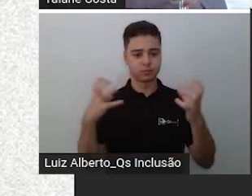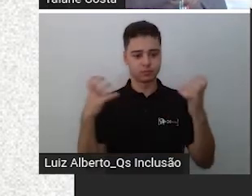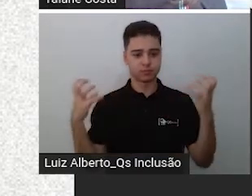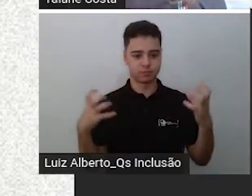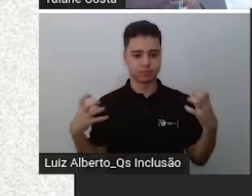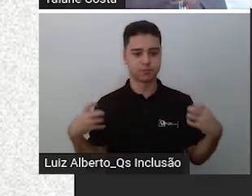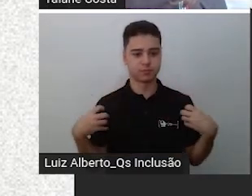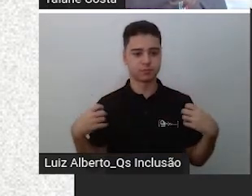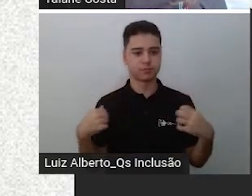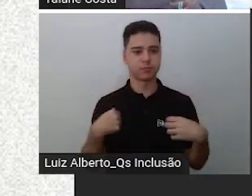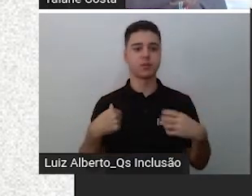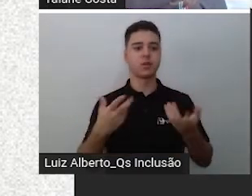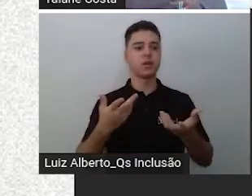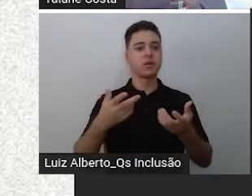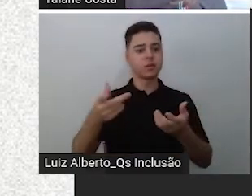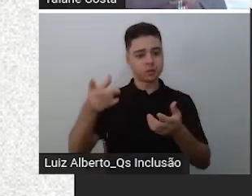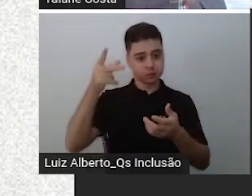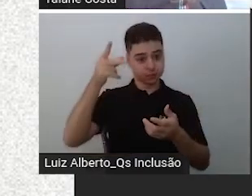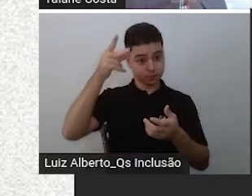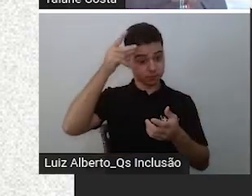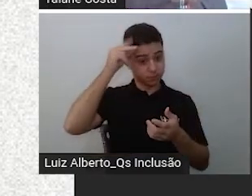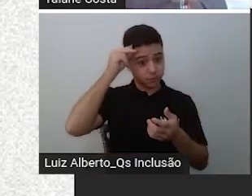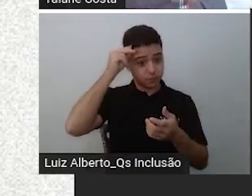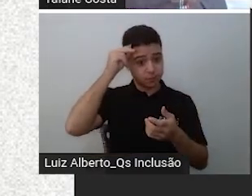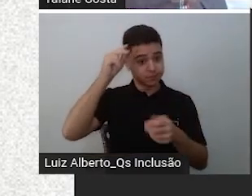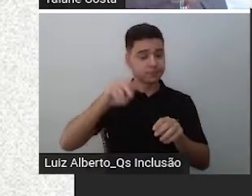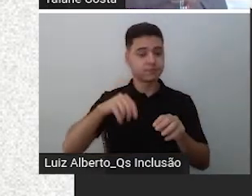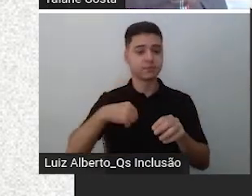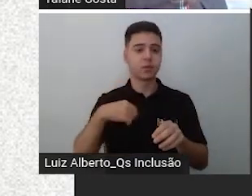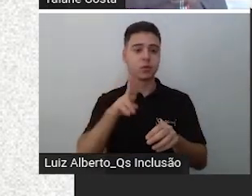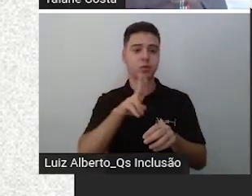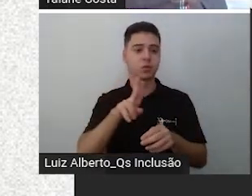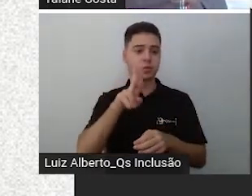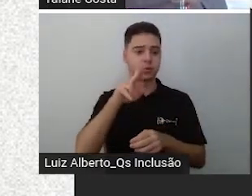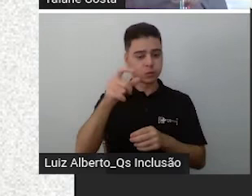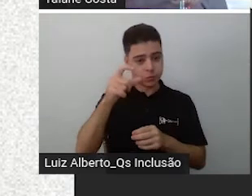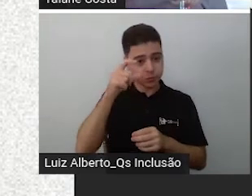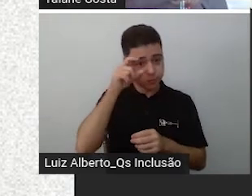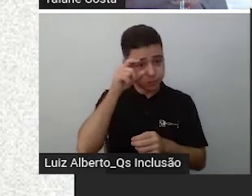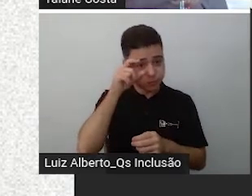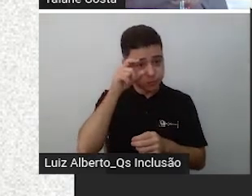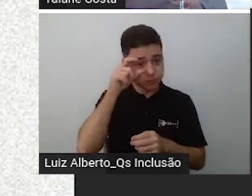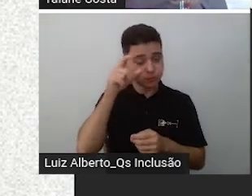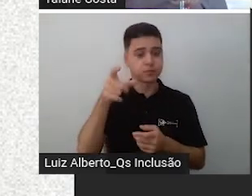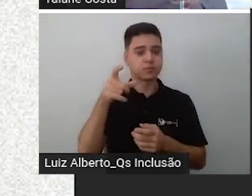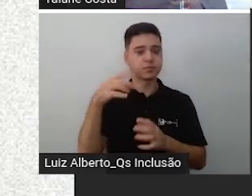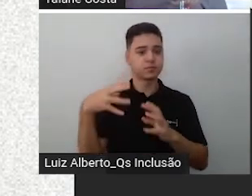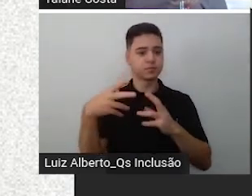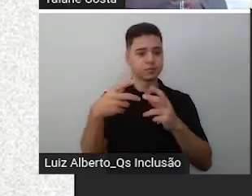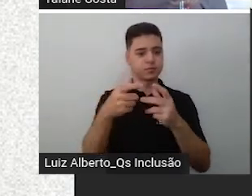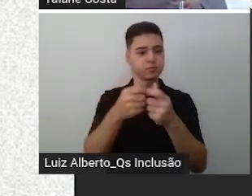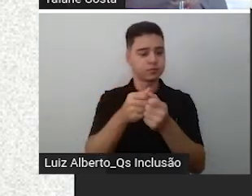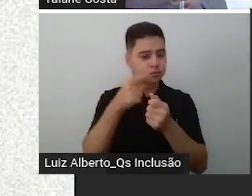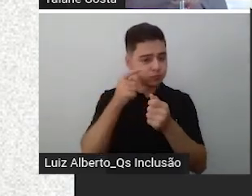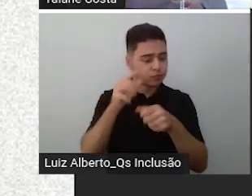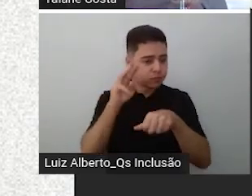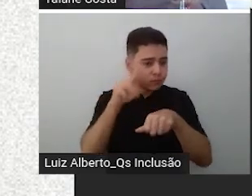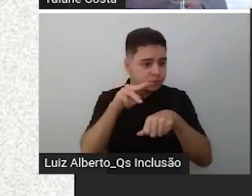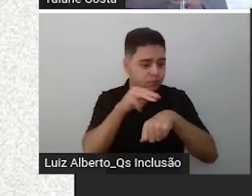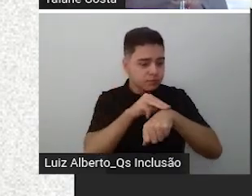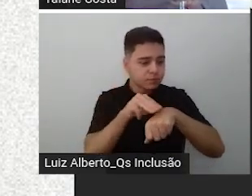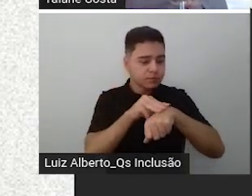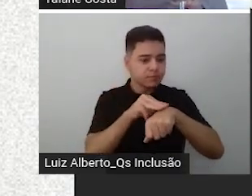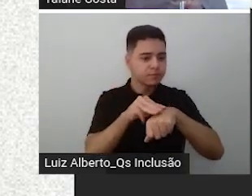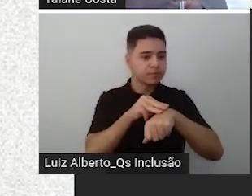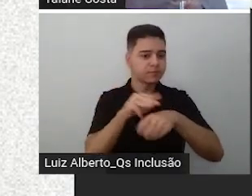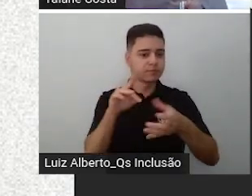ondulados, eu tô com uma presilha prendendo a franja, eu uso um óculos de grau marrom,